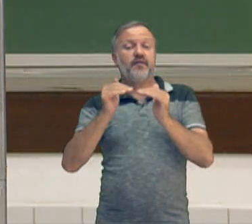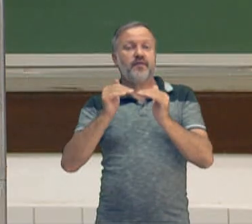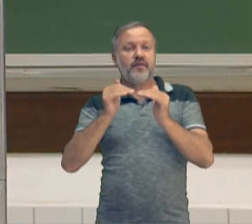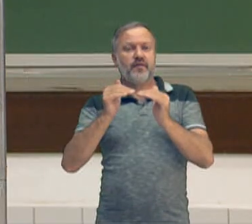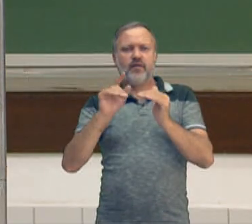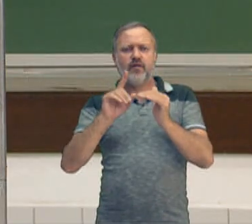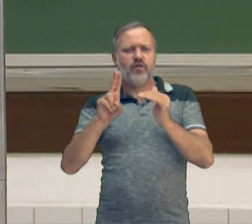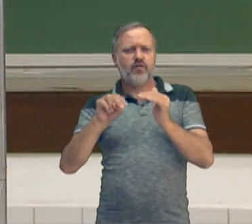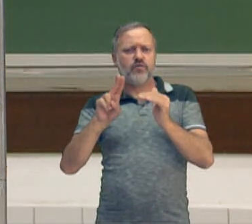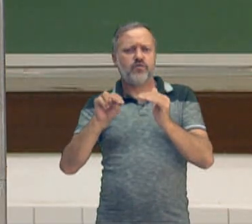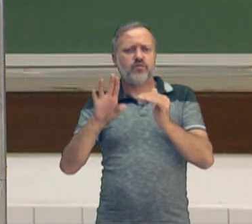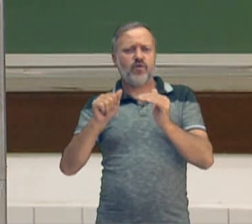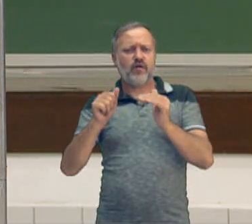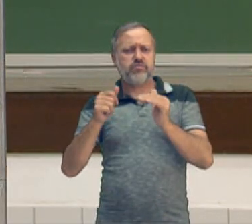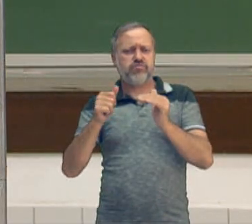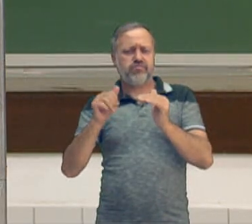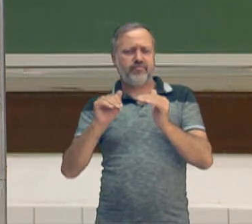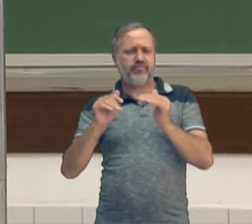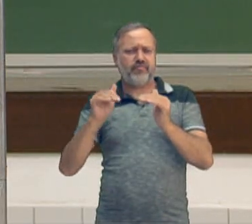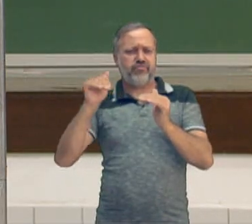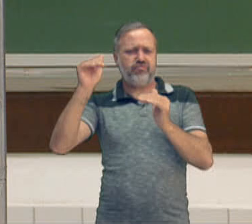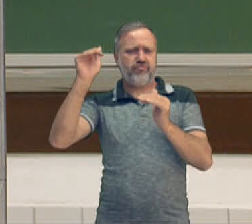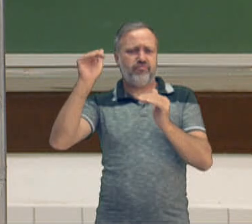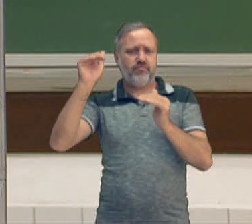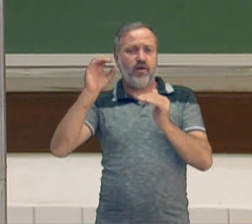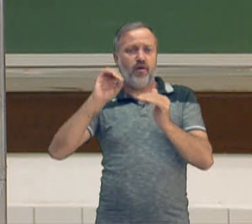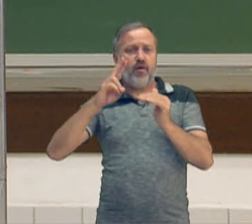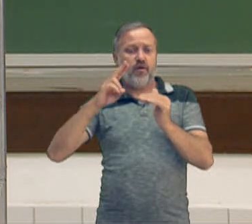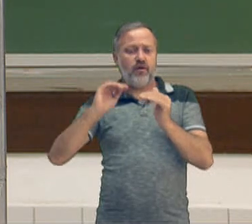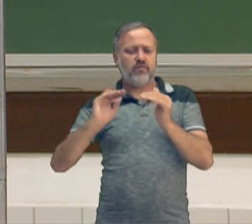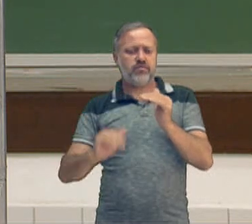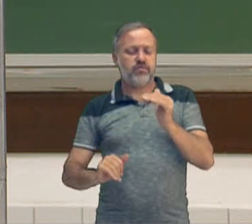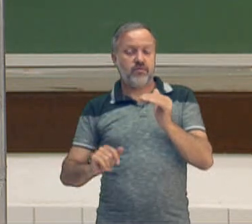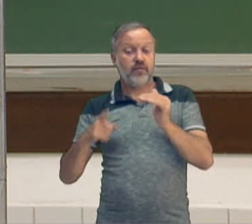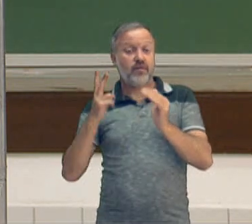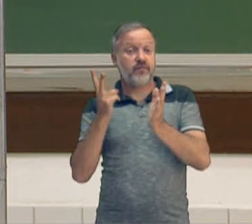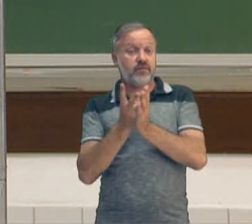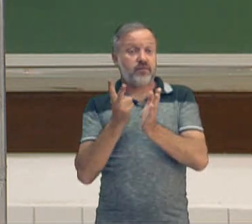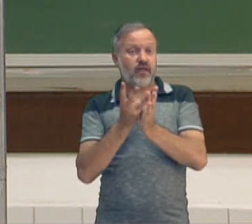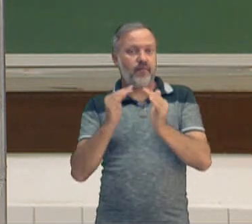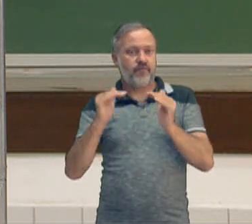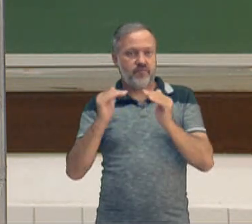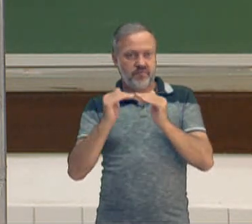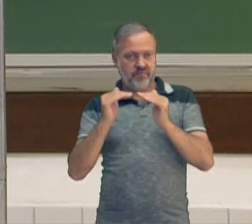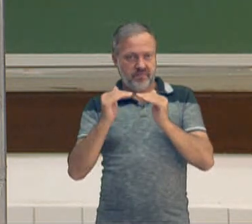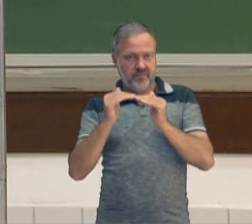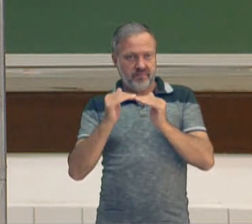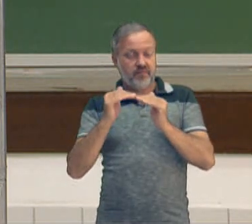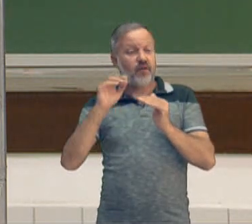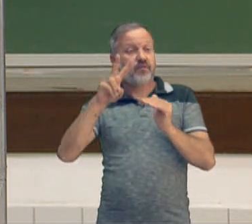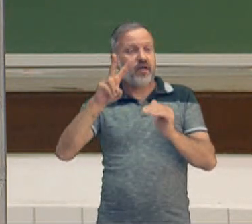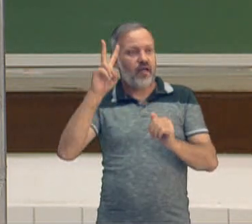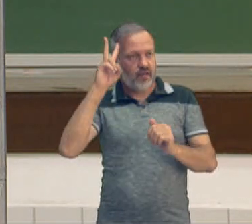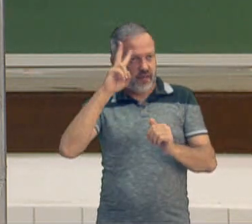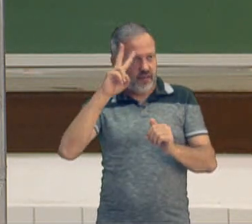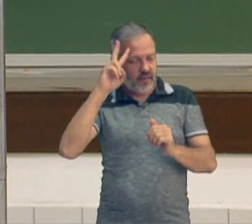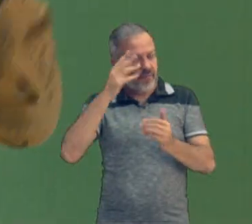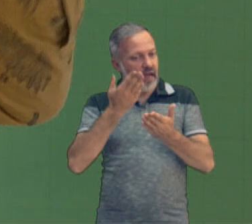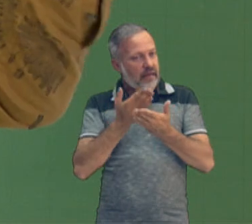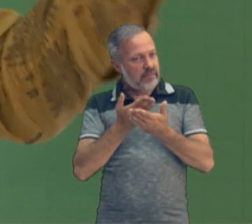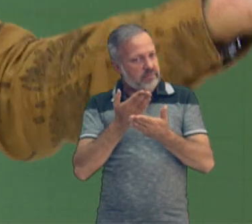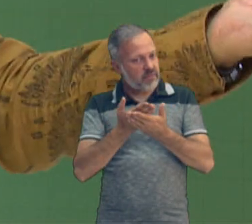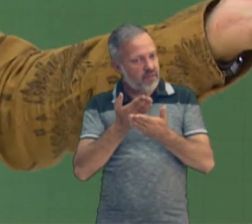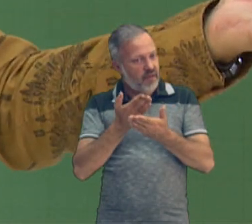contei de contação de história, onde eu contei a história do Buda, Siddhartha Gautama, quando que ele se iluminou, despertou? Quando ele entendeu que não era no